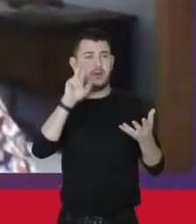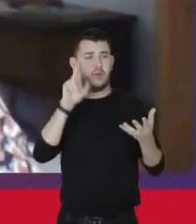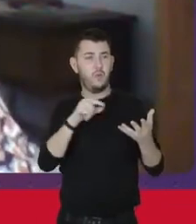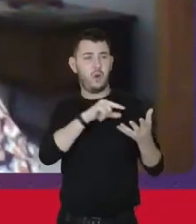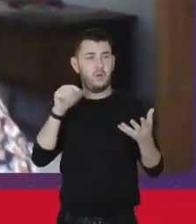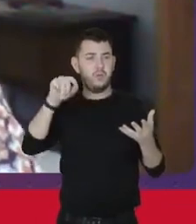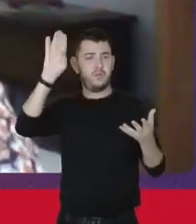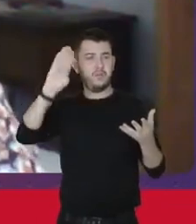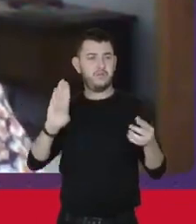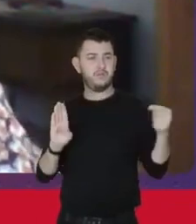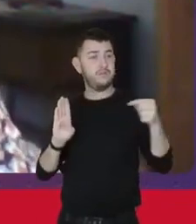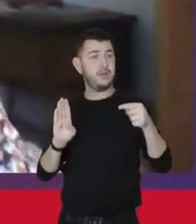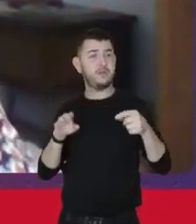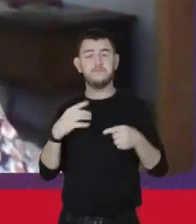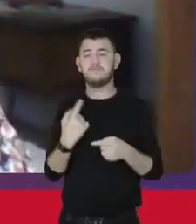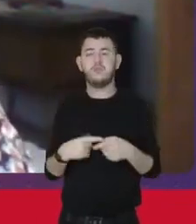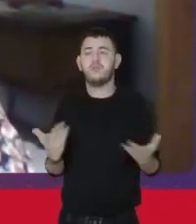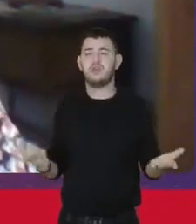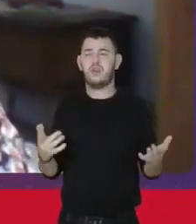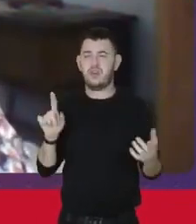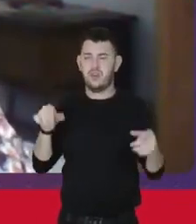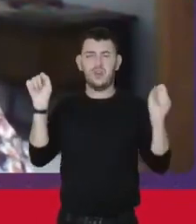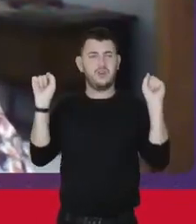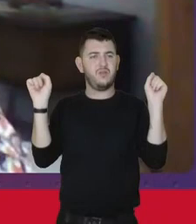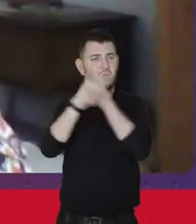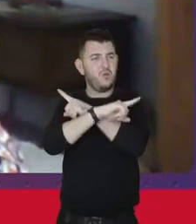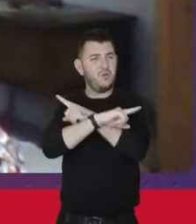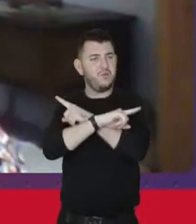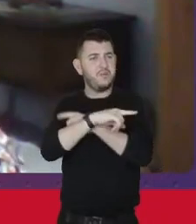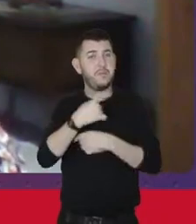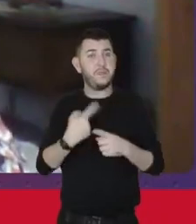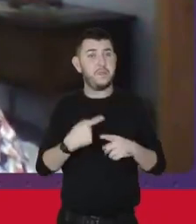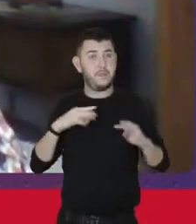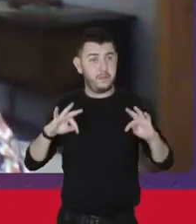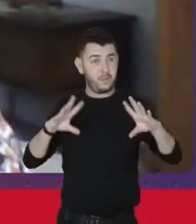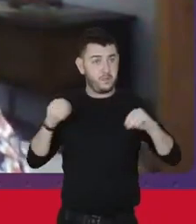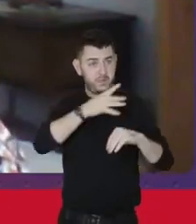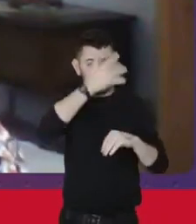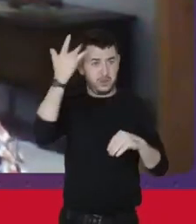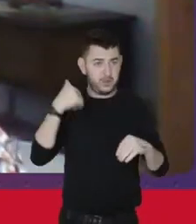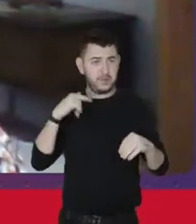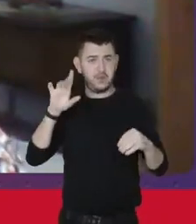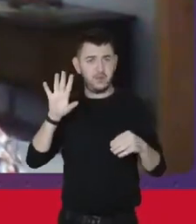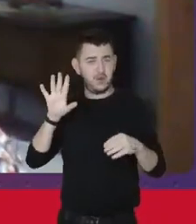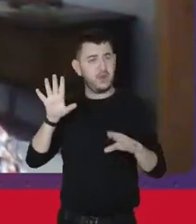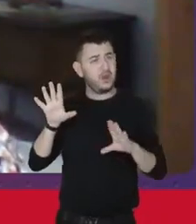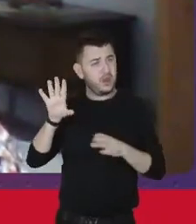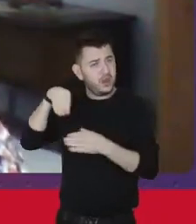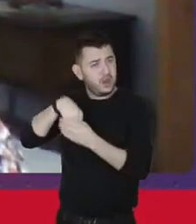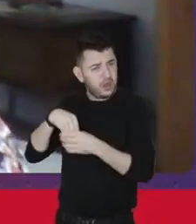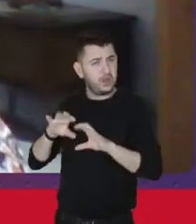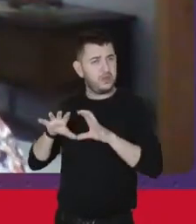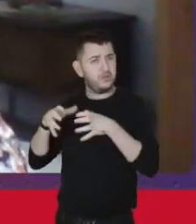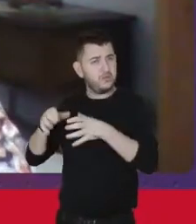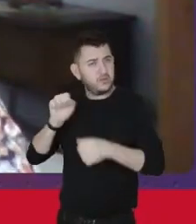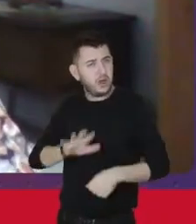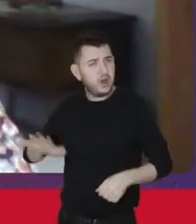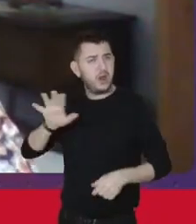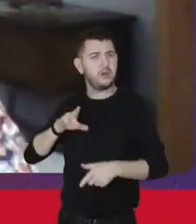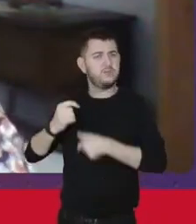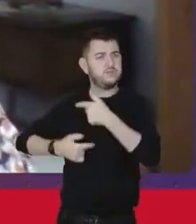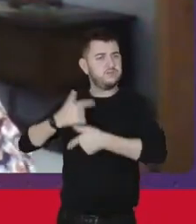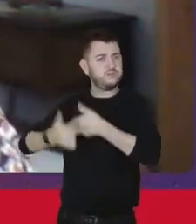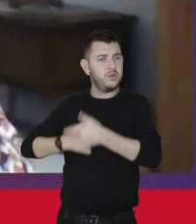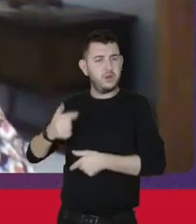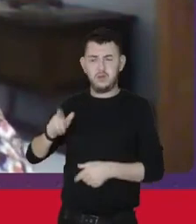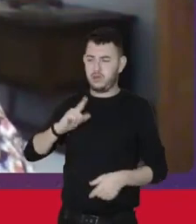mais complexa? Porque nem todas as pessoas se inserem no mundo do trabalho por meio